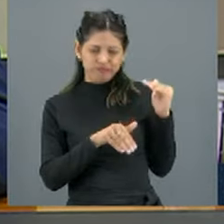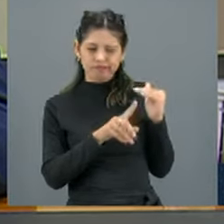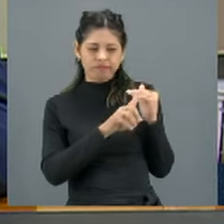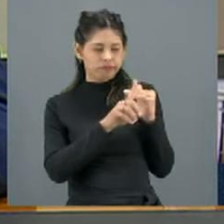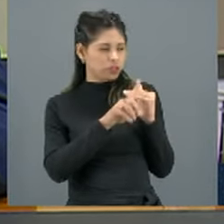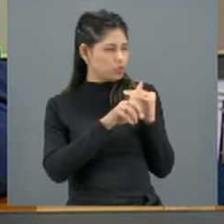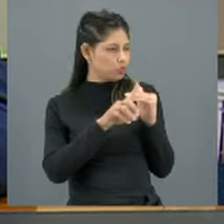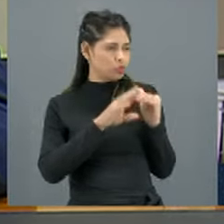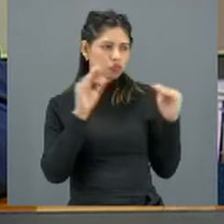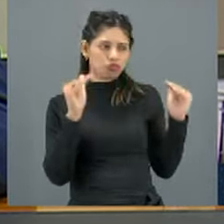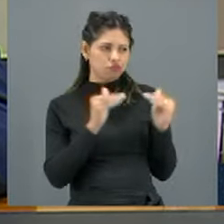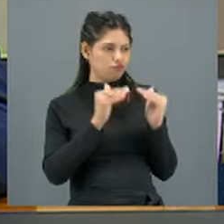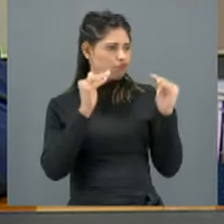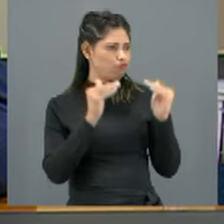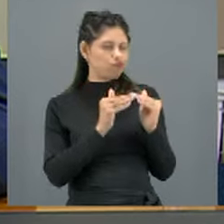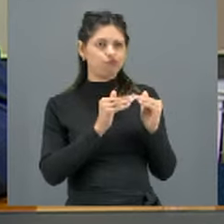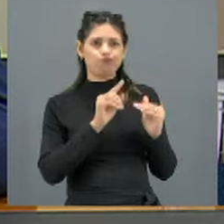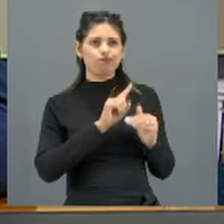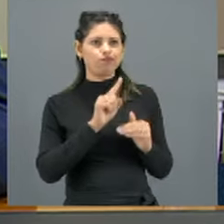Então,